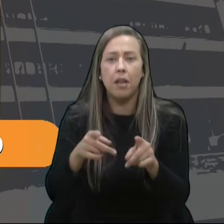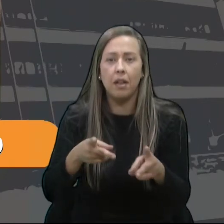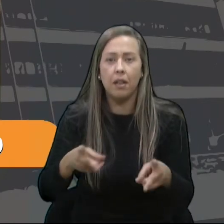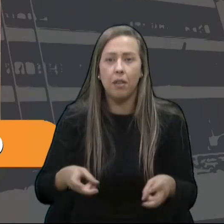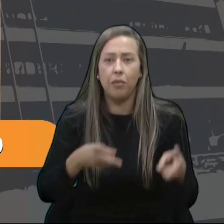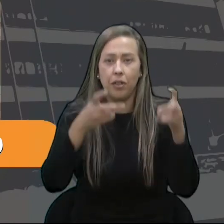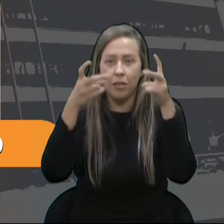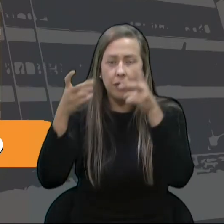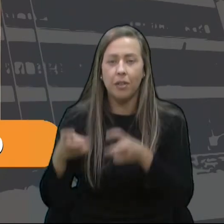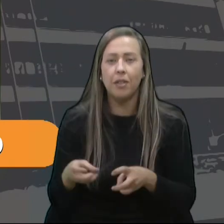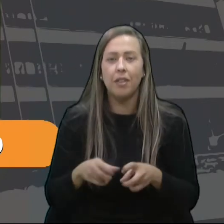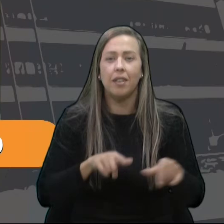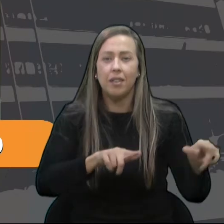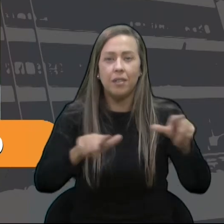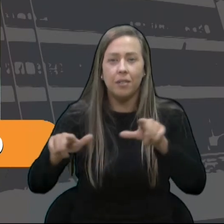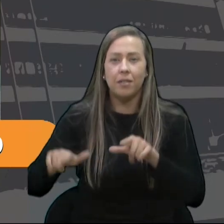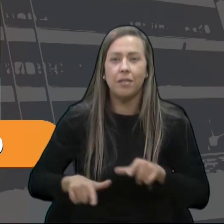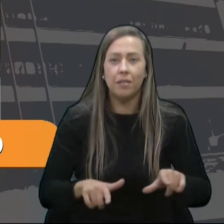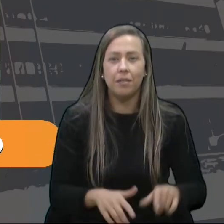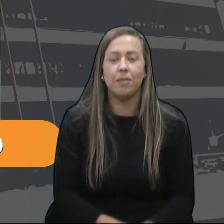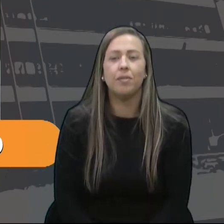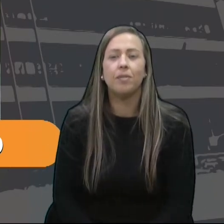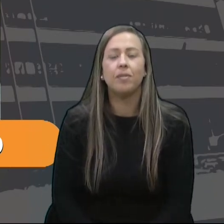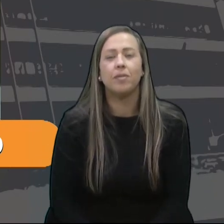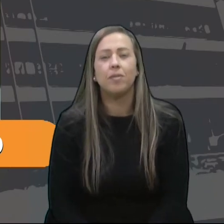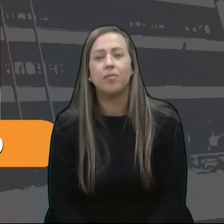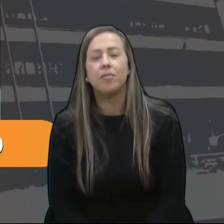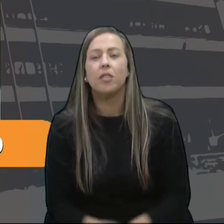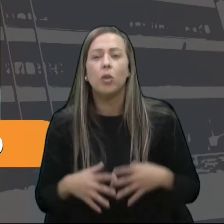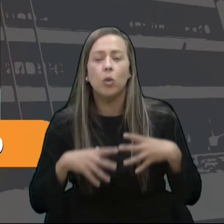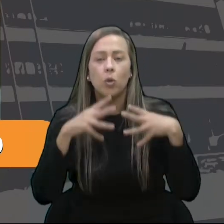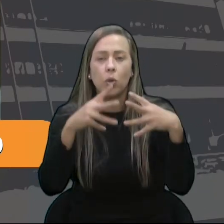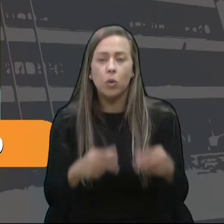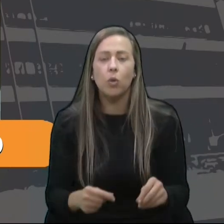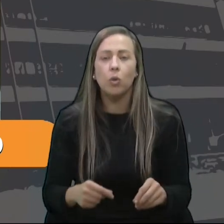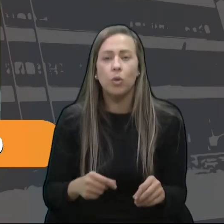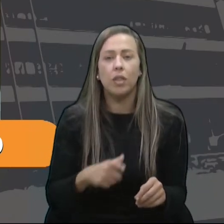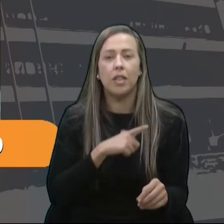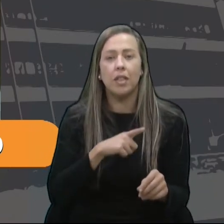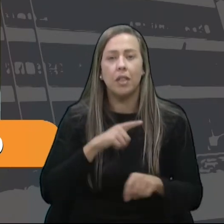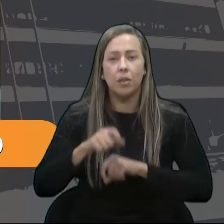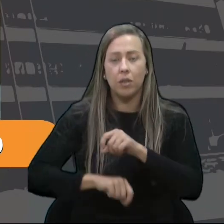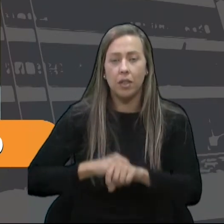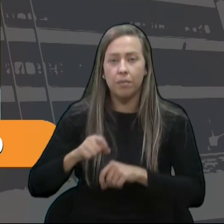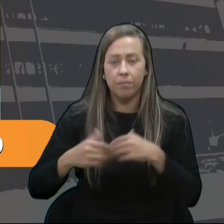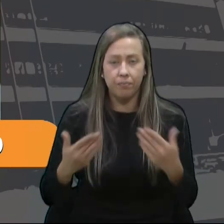o nosso lugar no mundo. Por isso que logo no início aqui eu trouxe essa